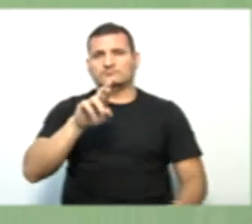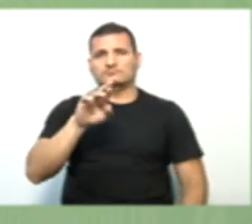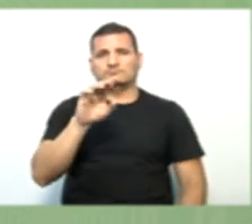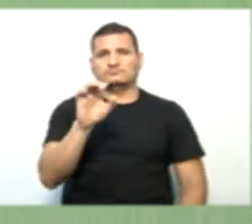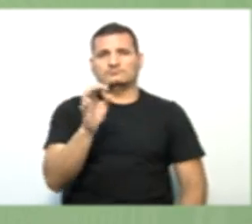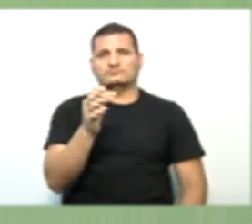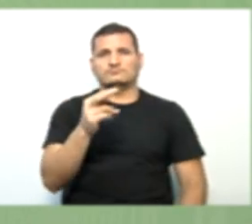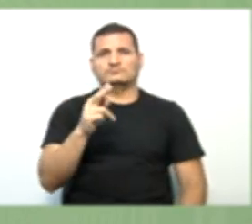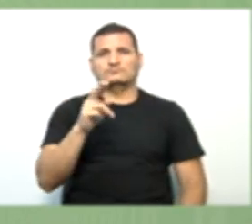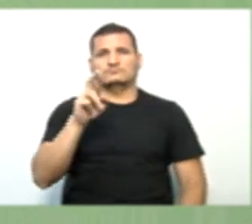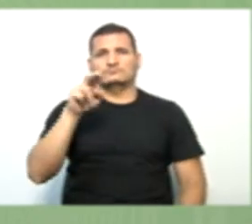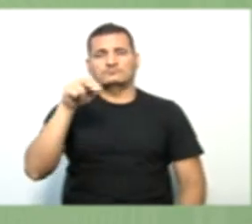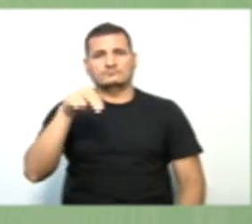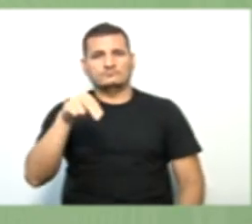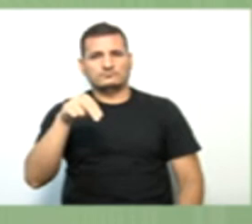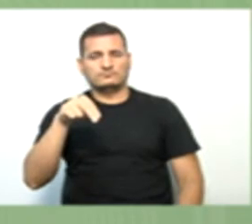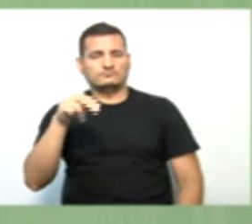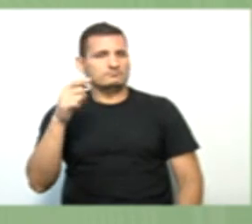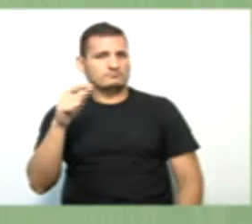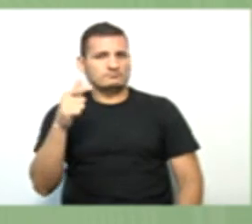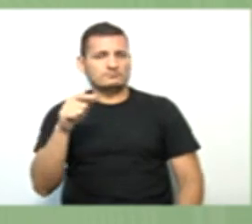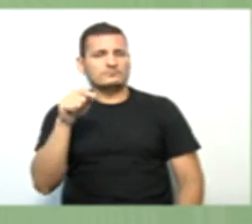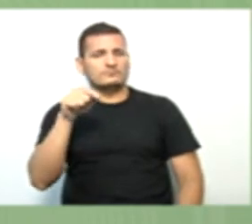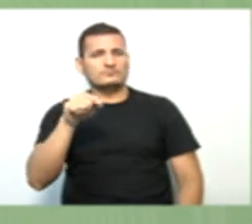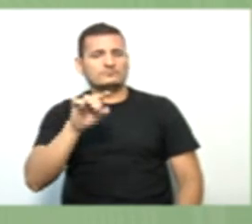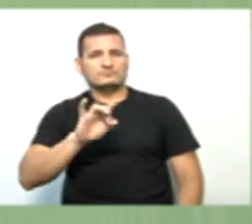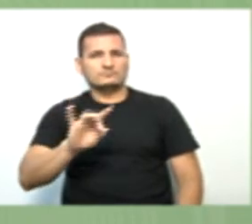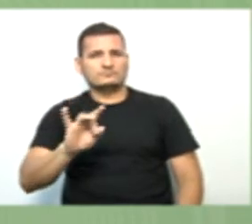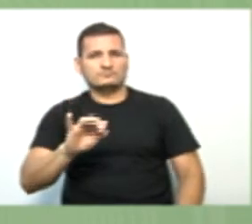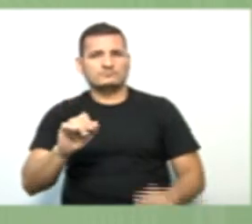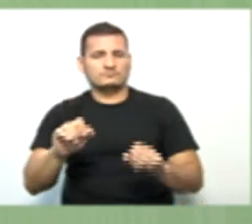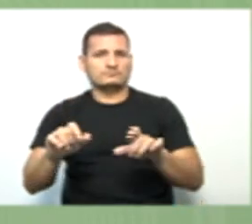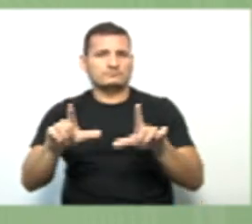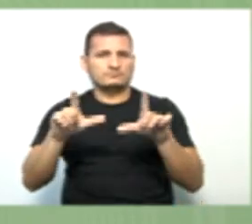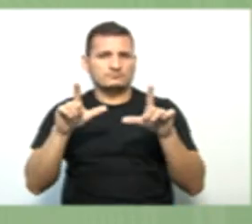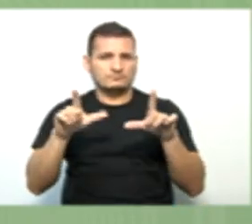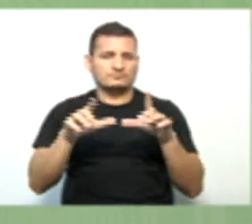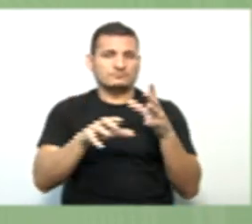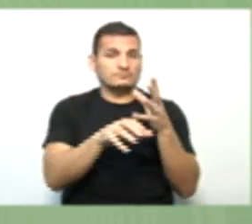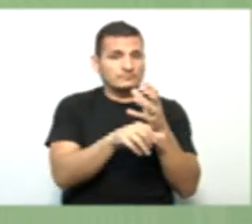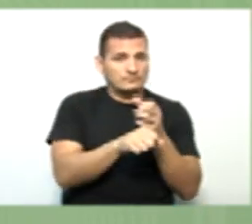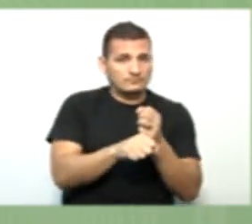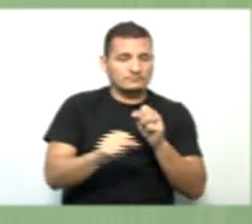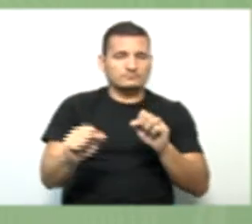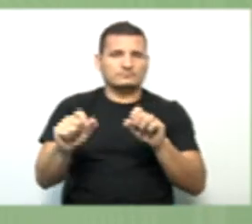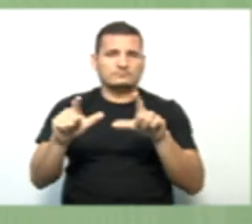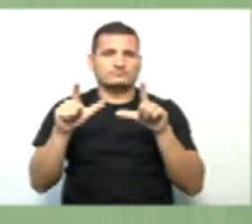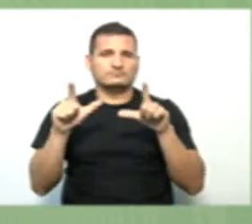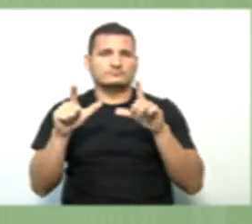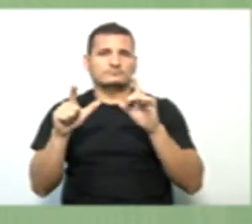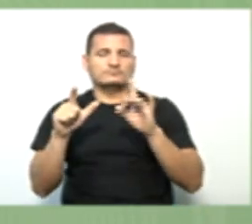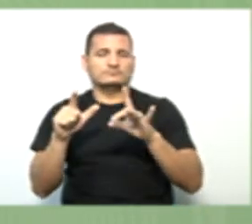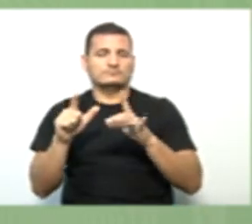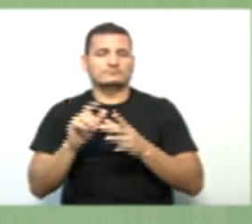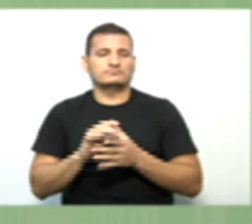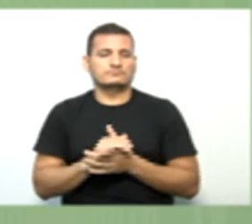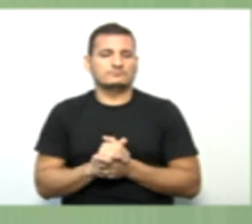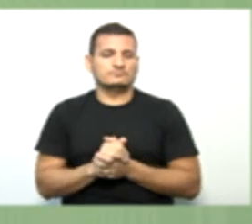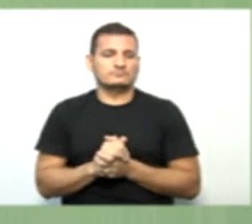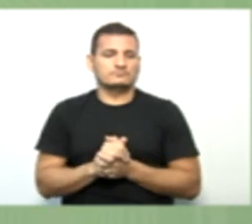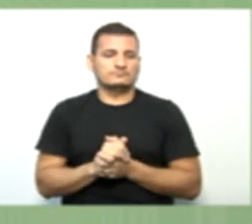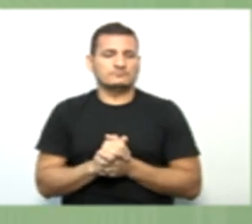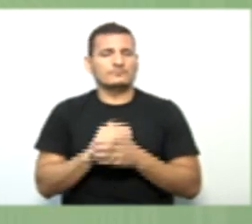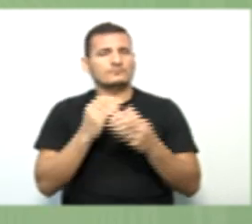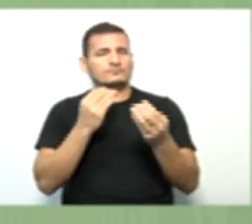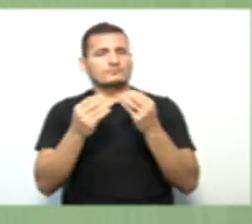é simplesmente para imprimir um determinado valor resultado de uma soma. Aí, como é que acontece a